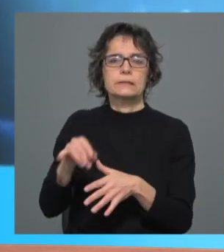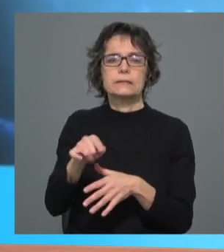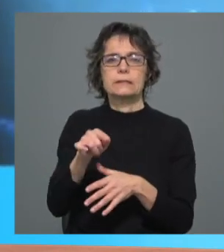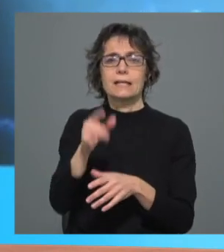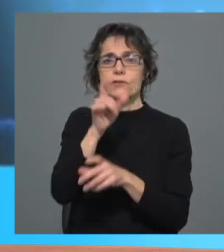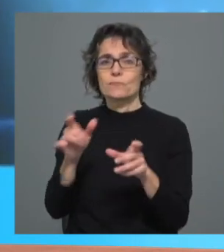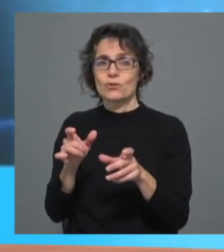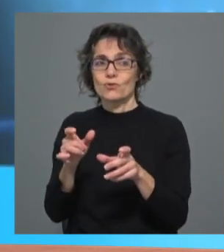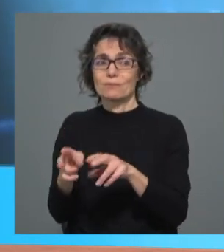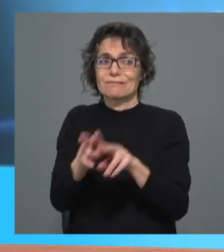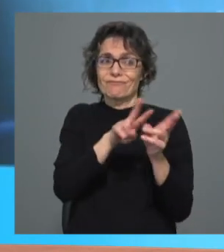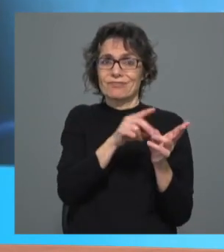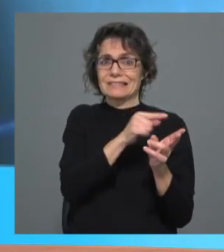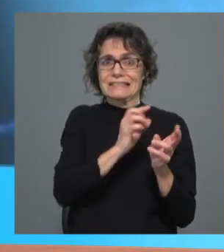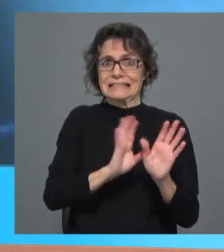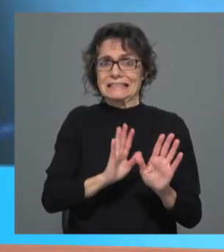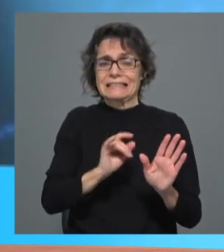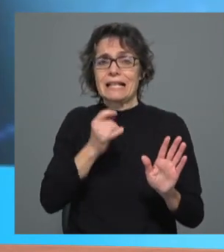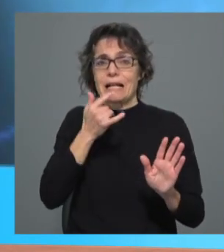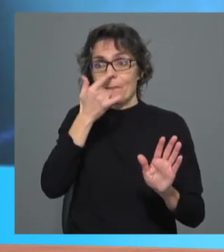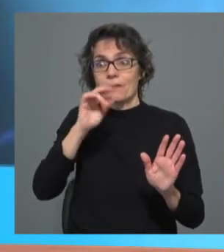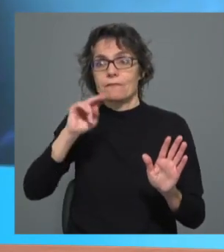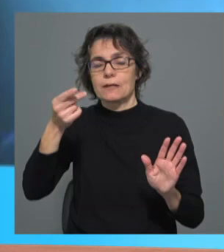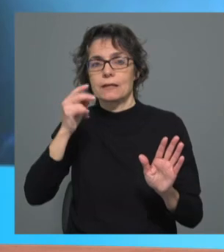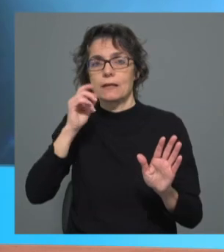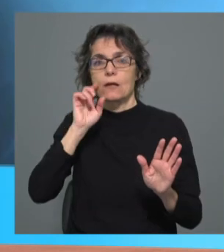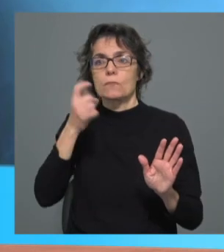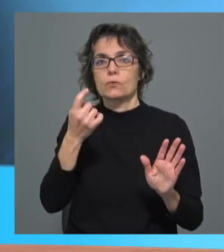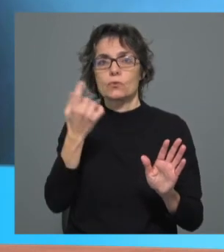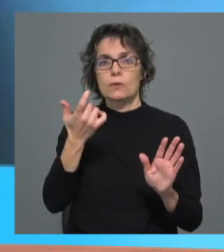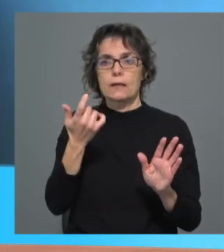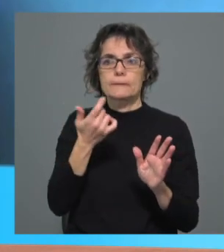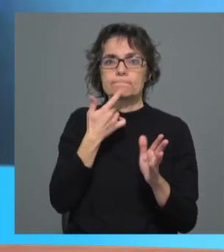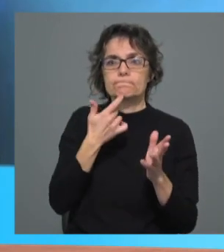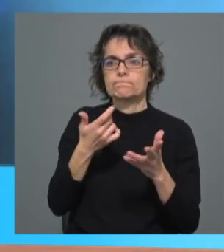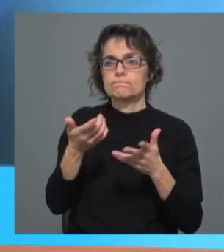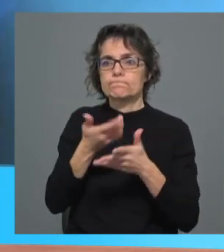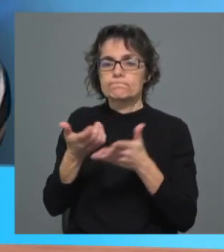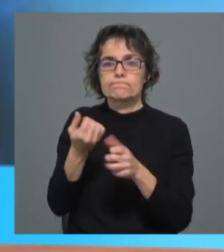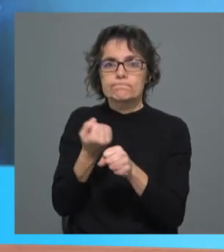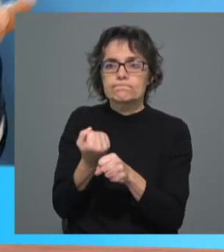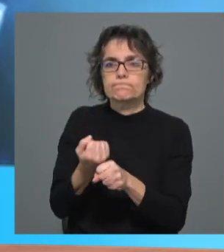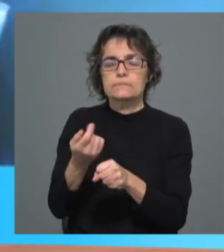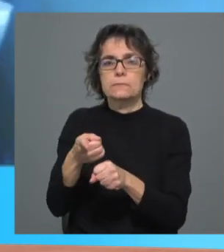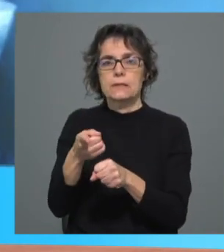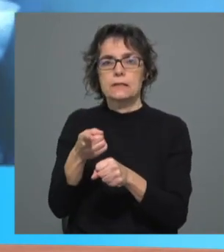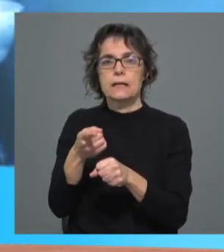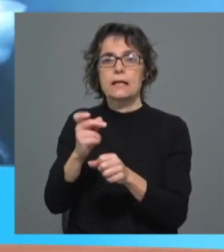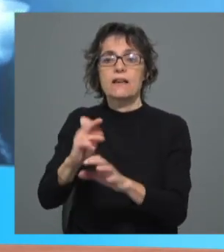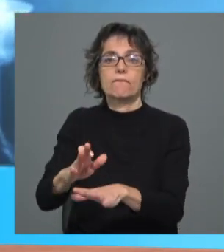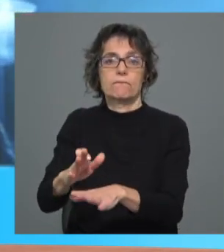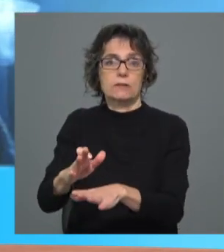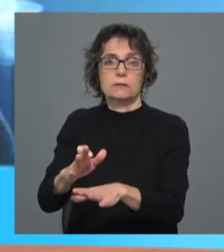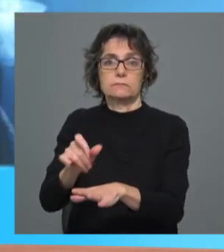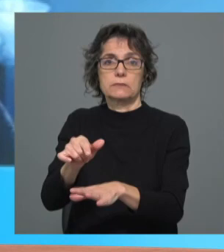pela insegurança, procuram arranjar algum negóciozito, trabalhar e ficam mesmo